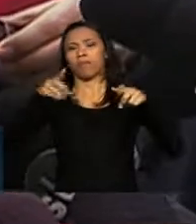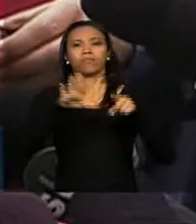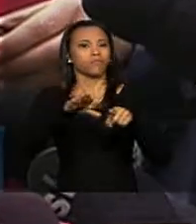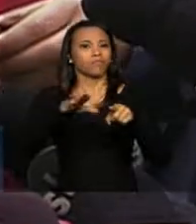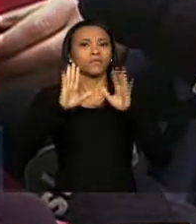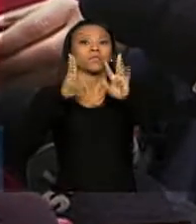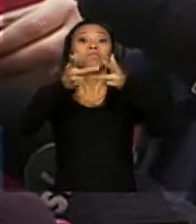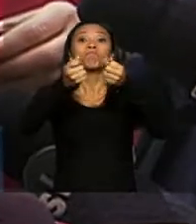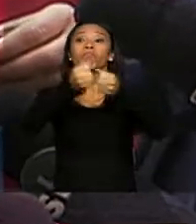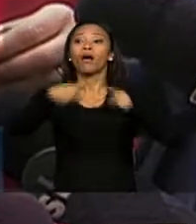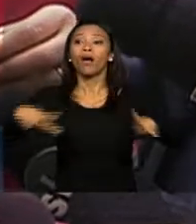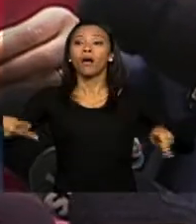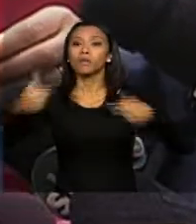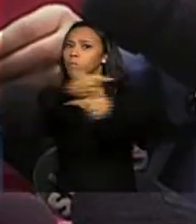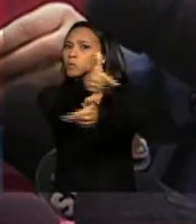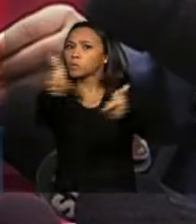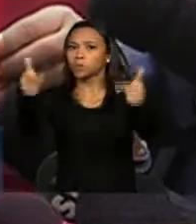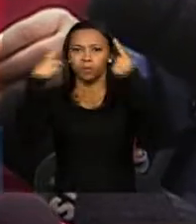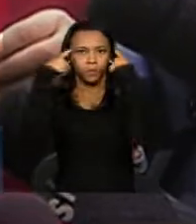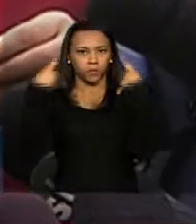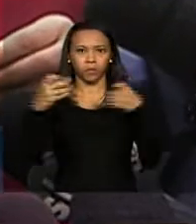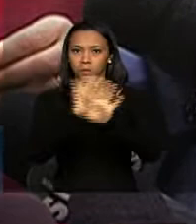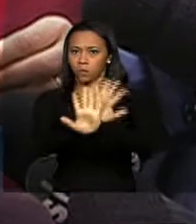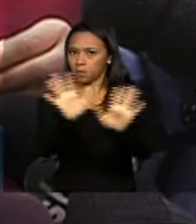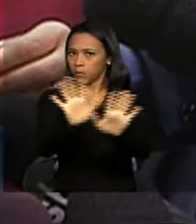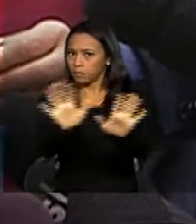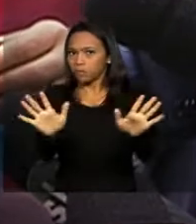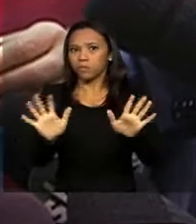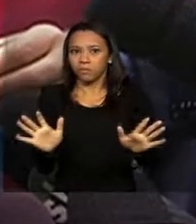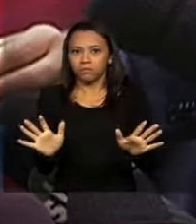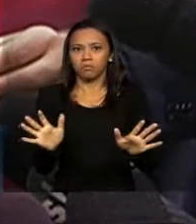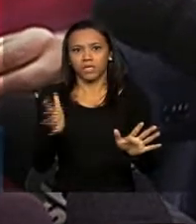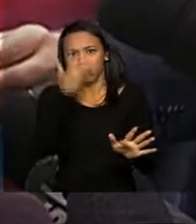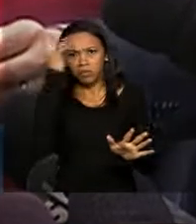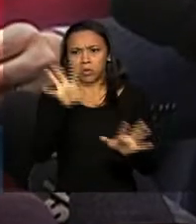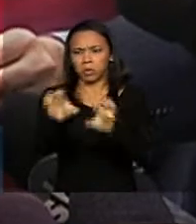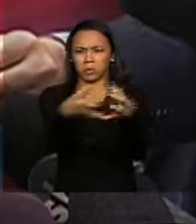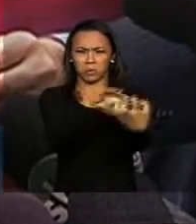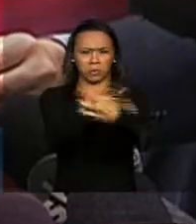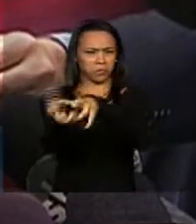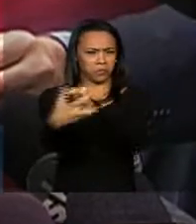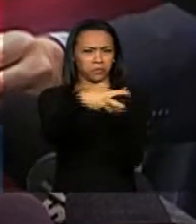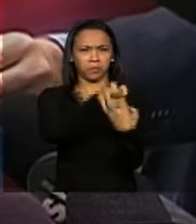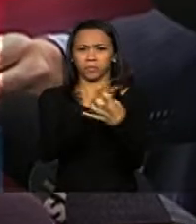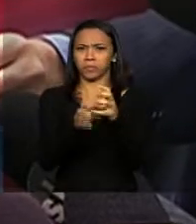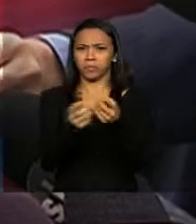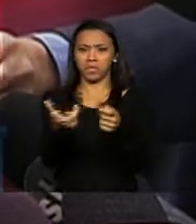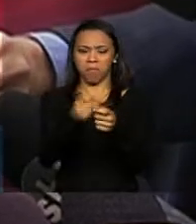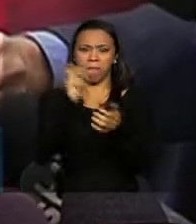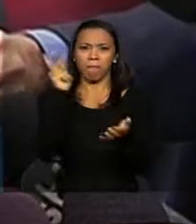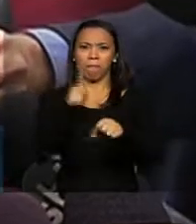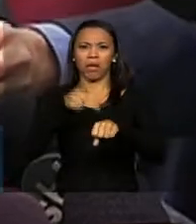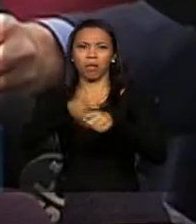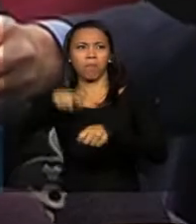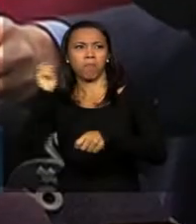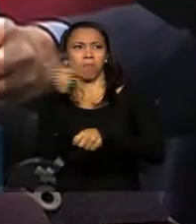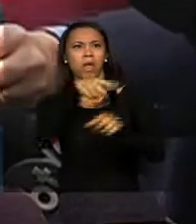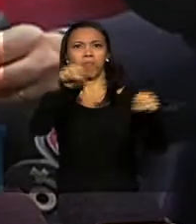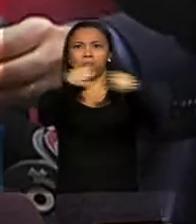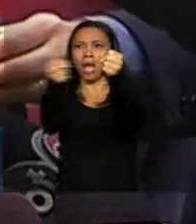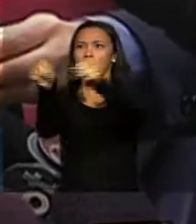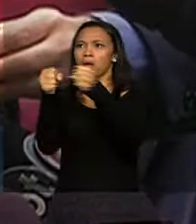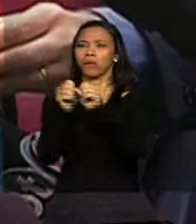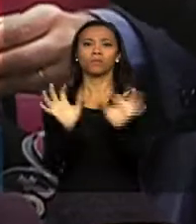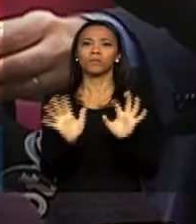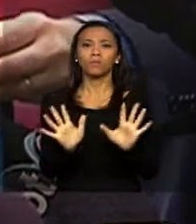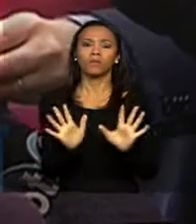né manifestações que não agridam pessoas nem nem patrimônio né a história do impit eu nem falo